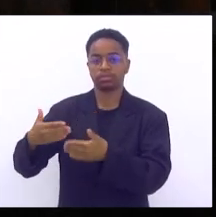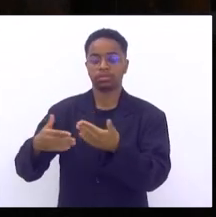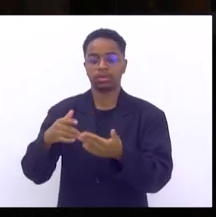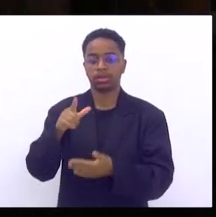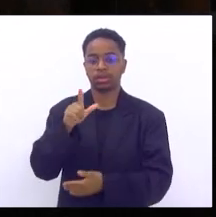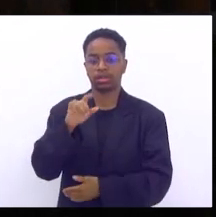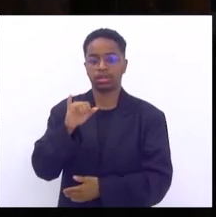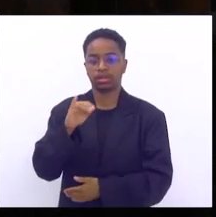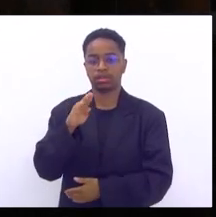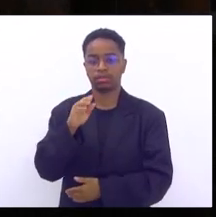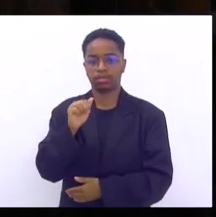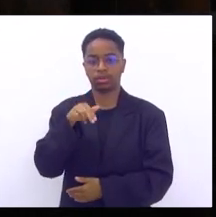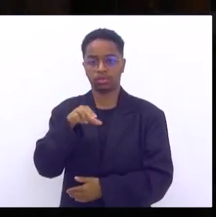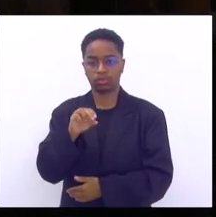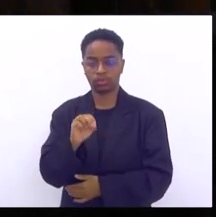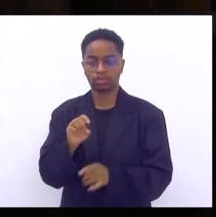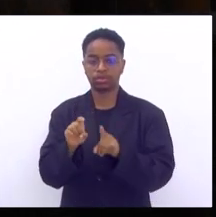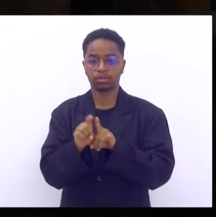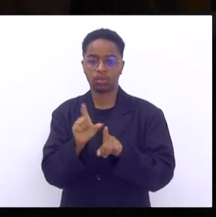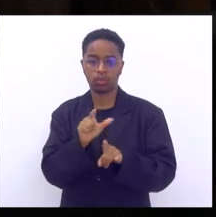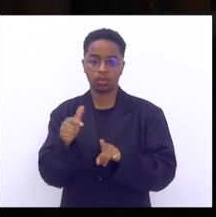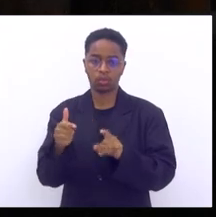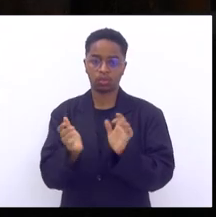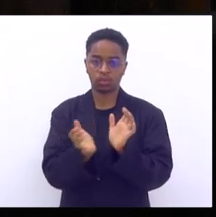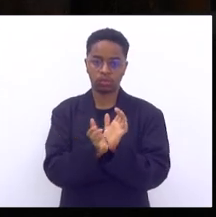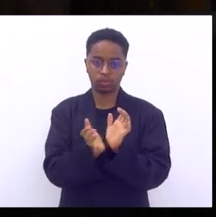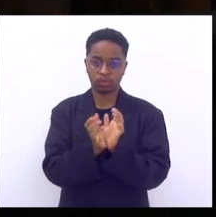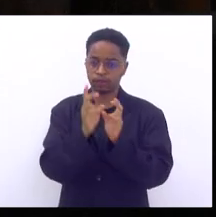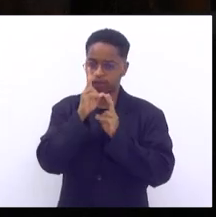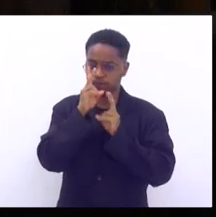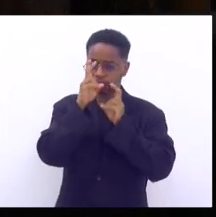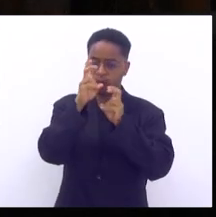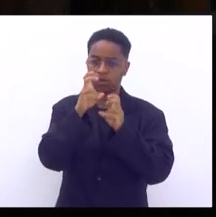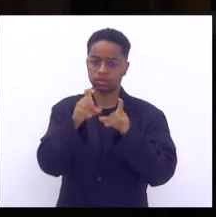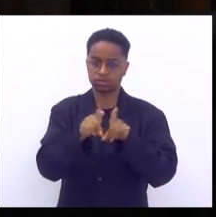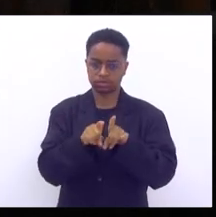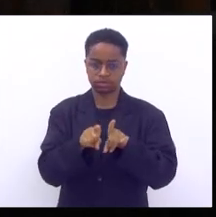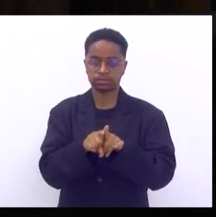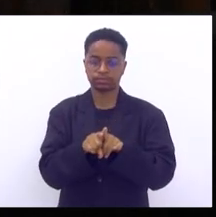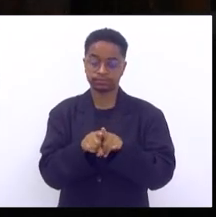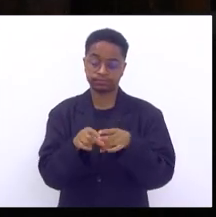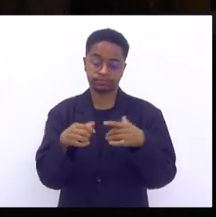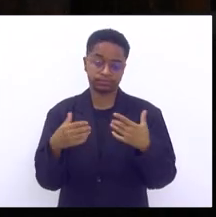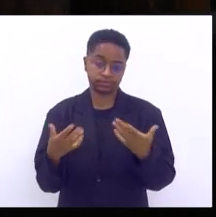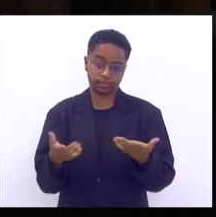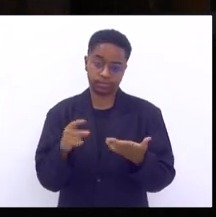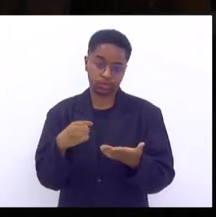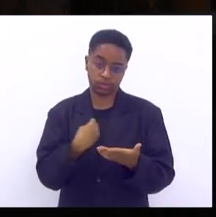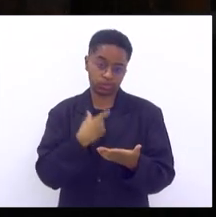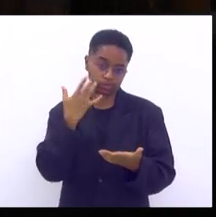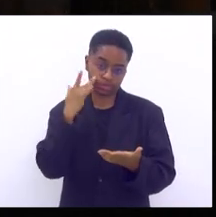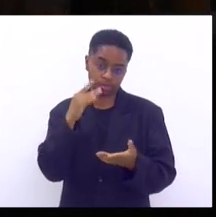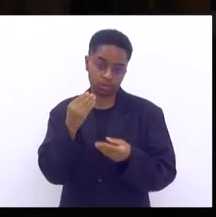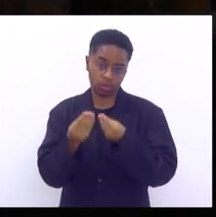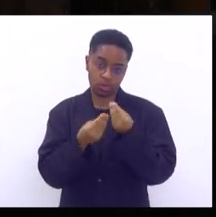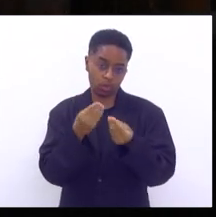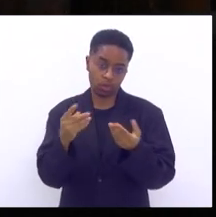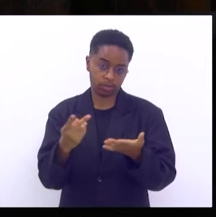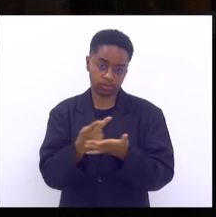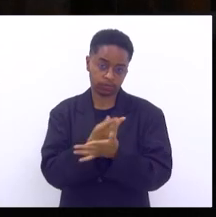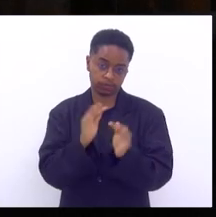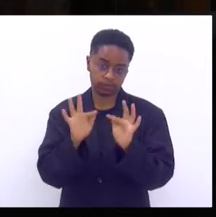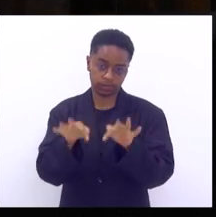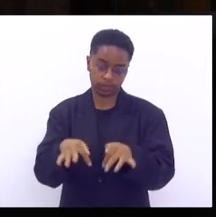Líbano, que é outro grupo terrorista fortíssimo. Enfim, a gente não sabe nem o desdobramento que isso vai